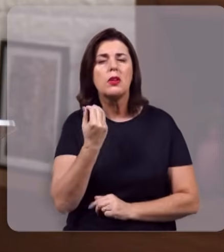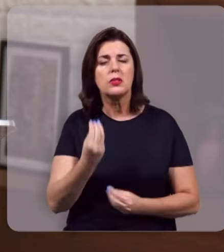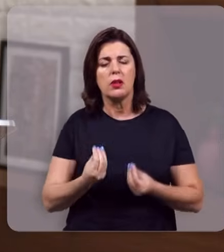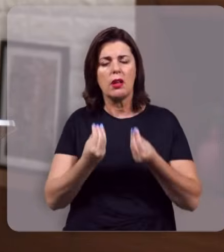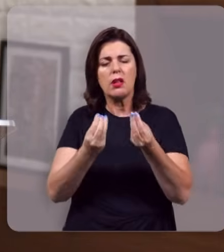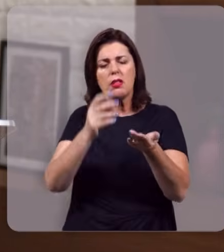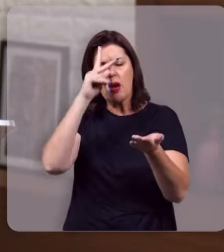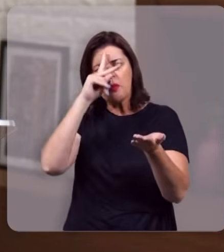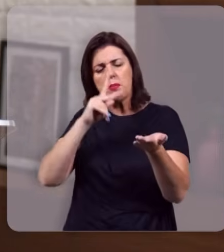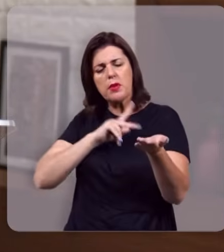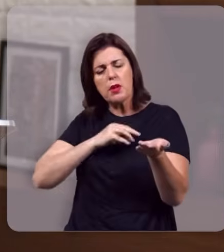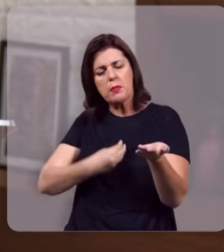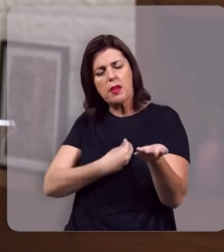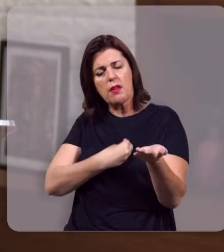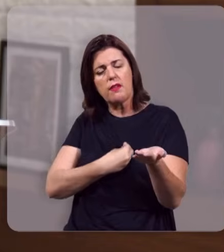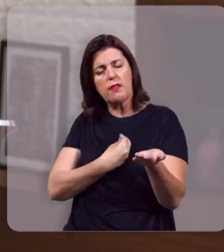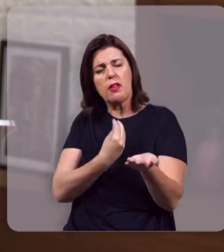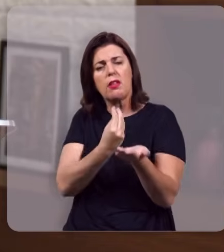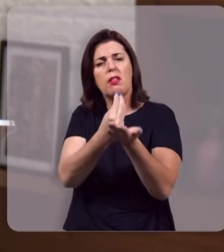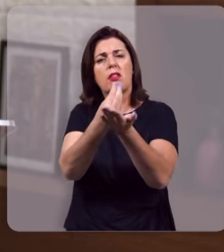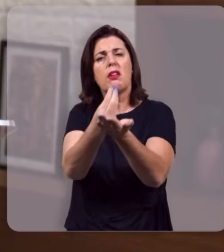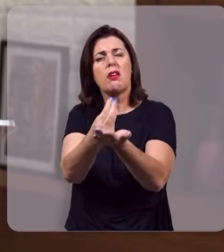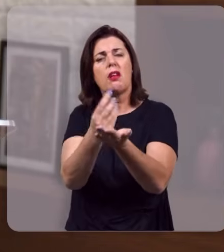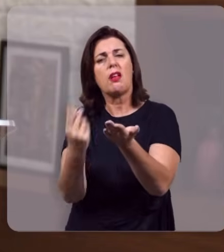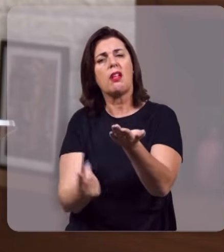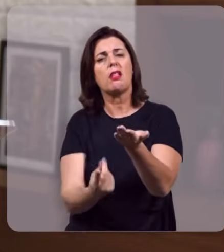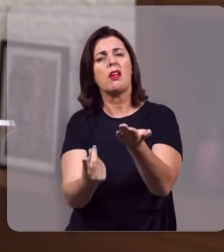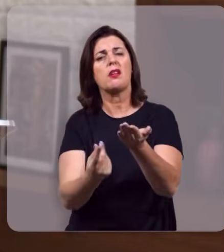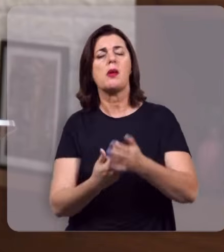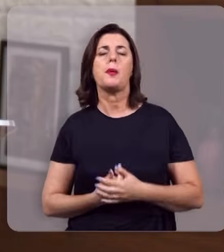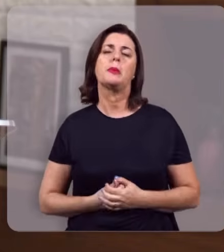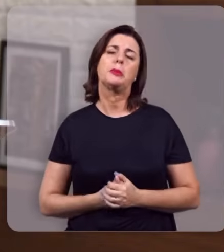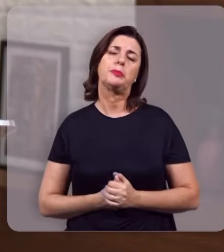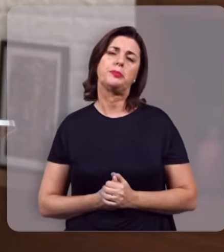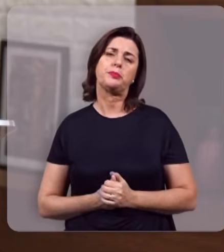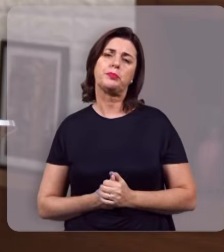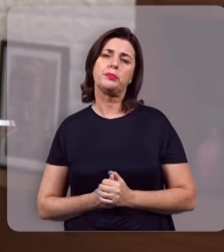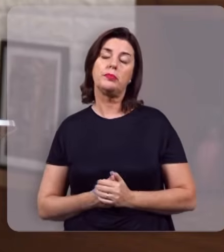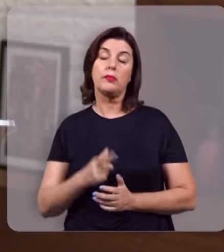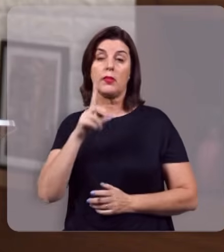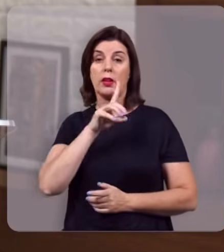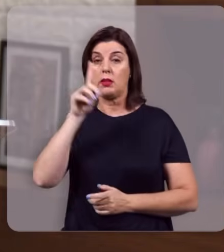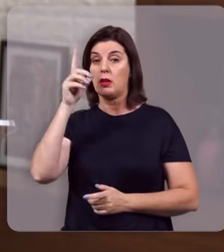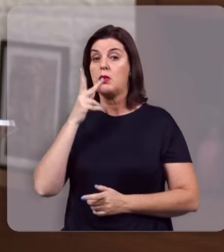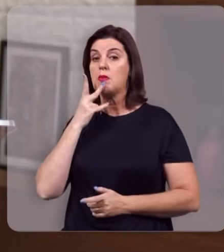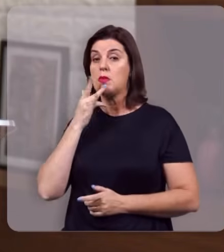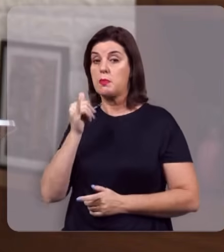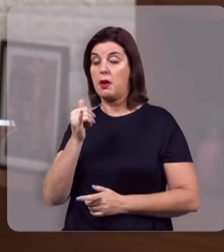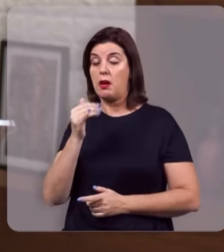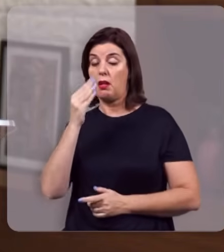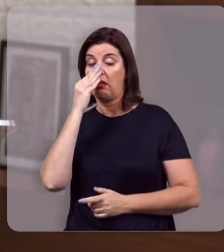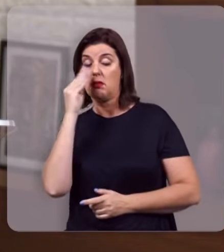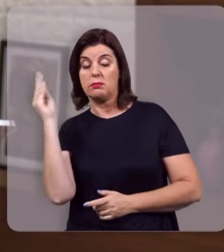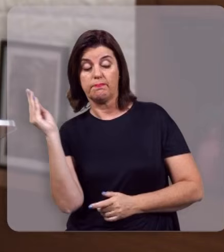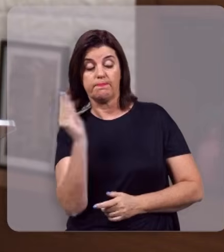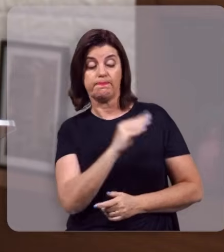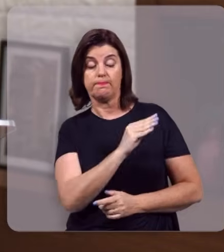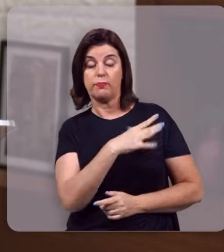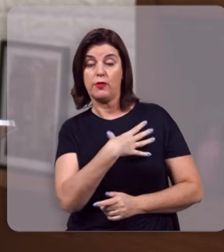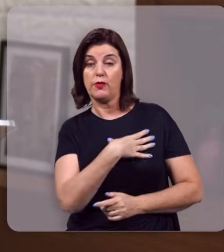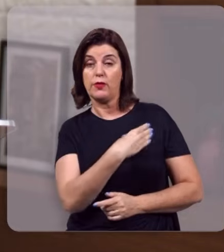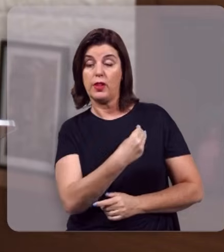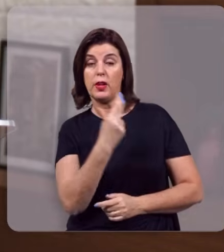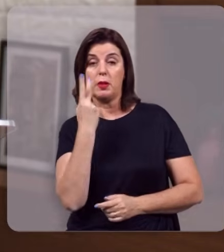dar a própria vida eterna. O Pai desampara o seu Filho